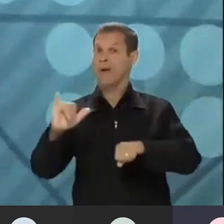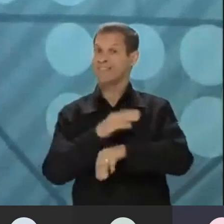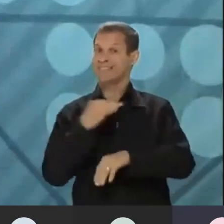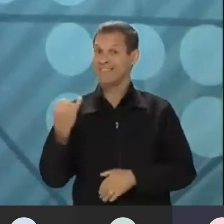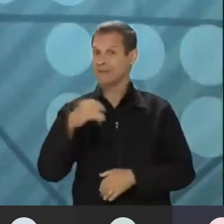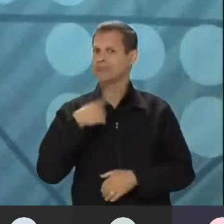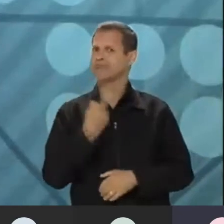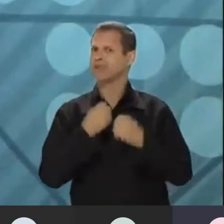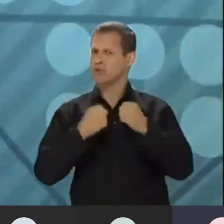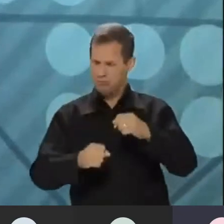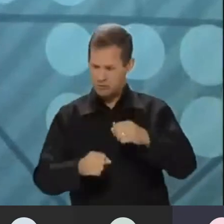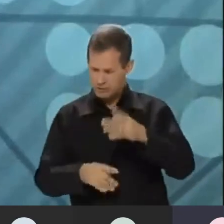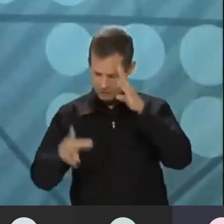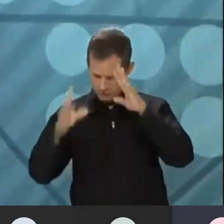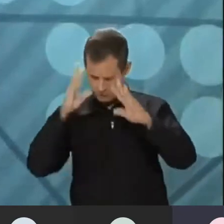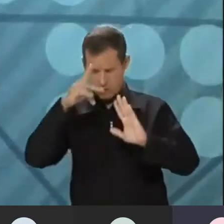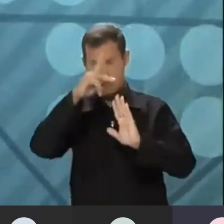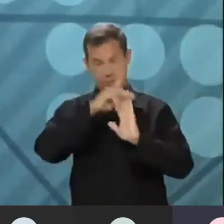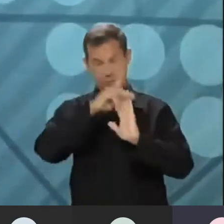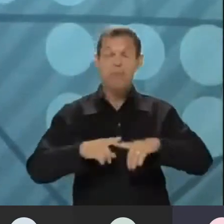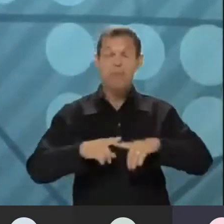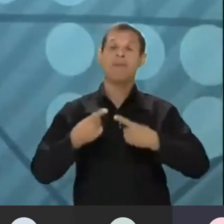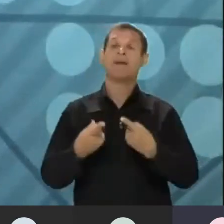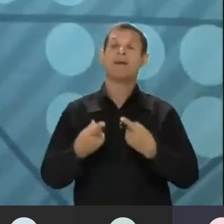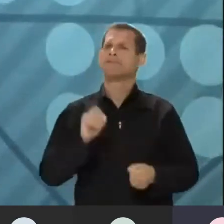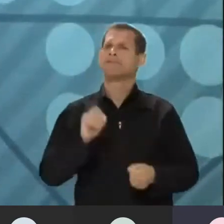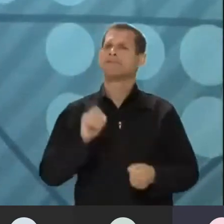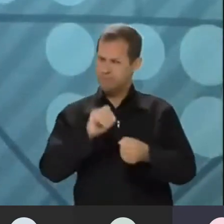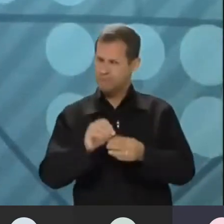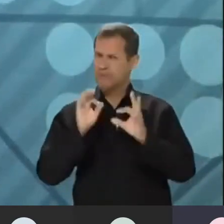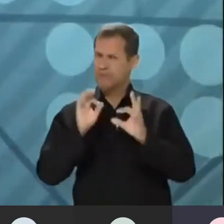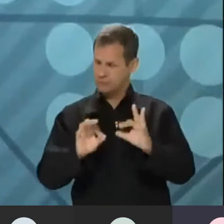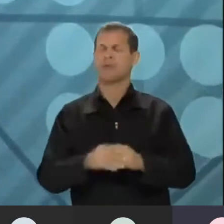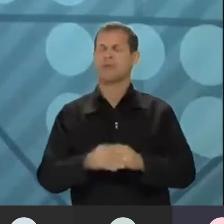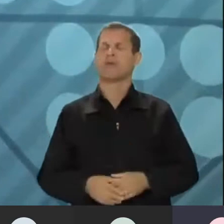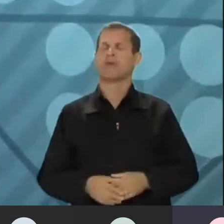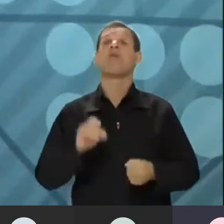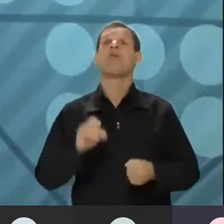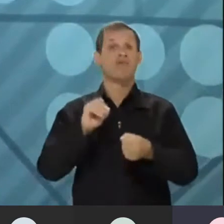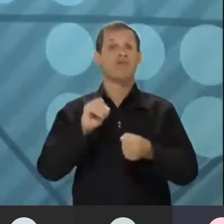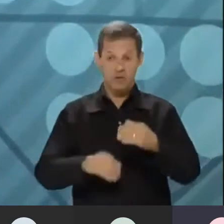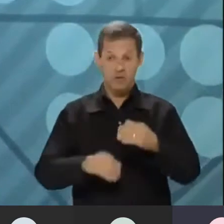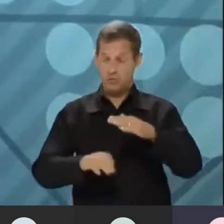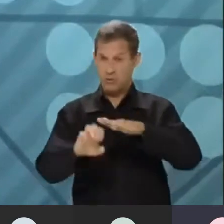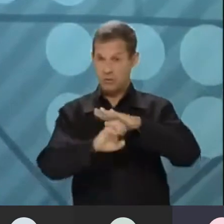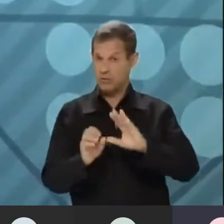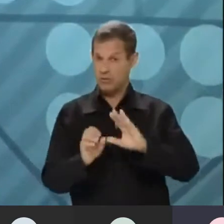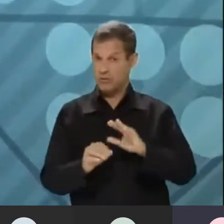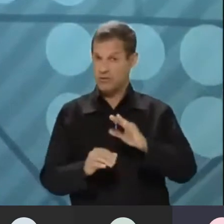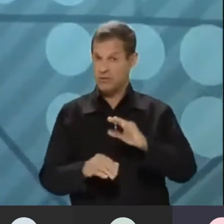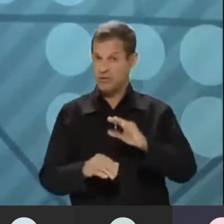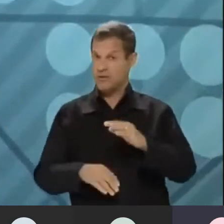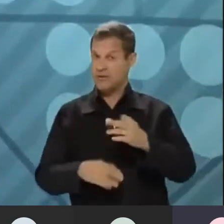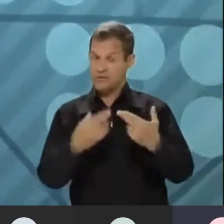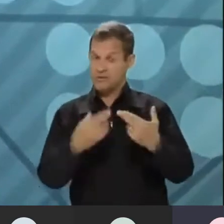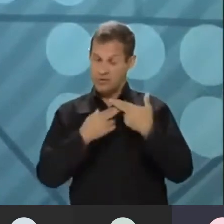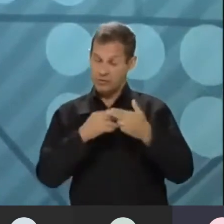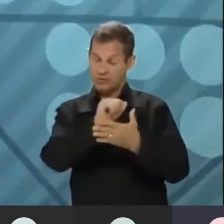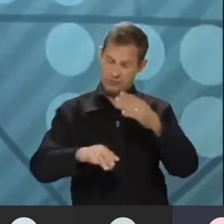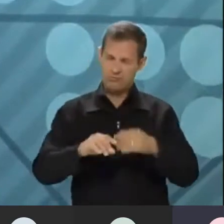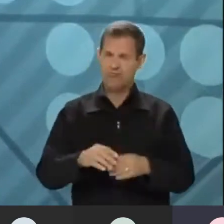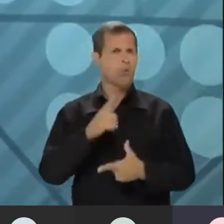uma estratégia que a gente poderia pensar para o nosso projeto e sendo feita de forma correta, sendo feita por uma empresa especializada nesse